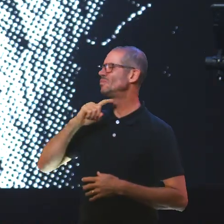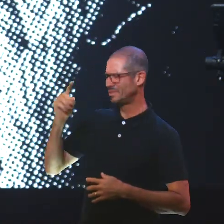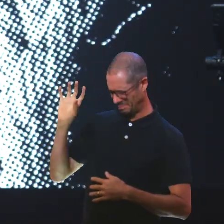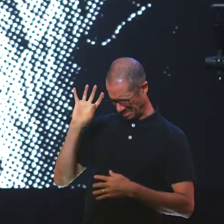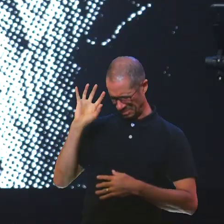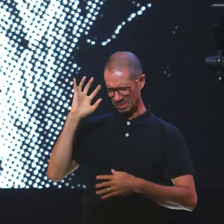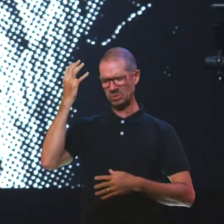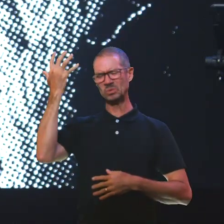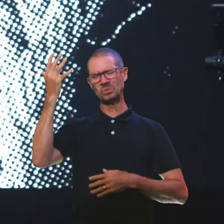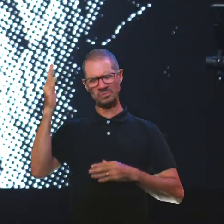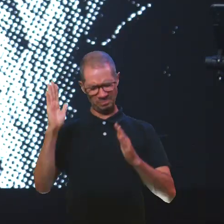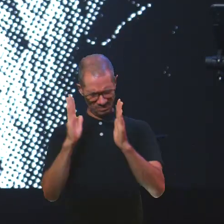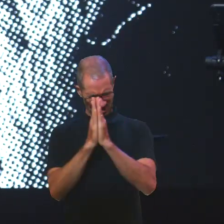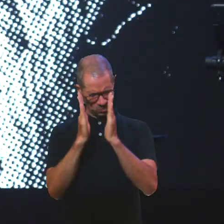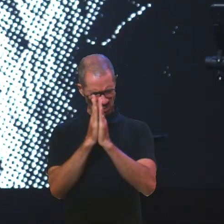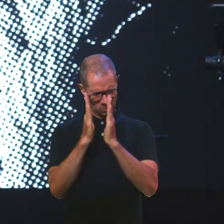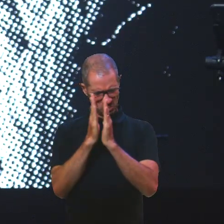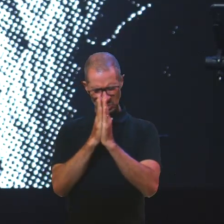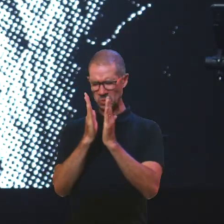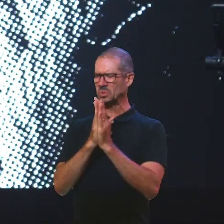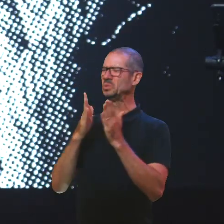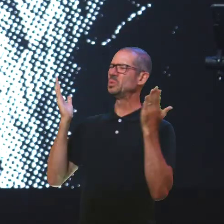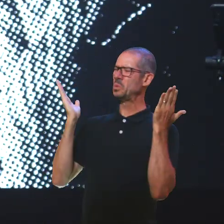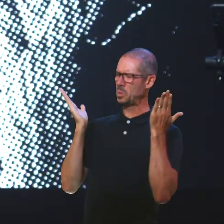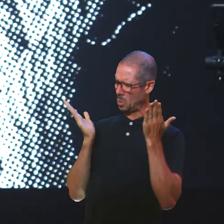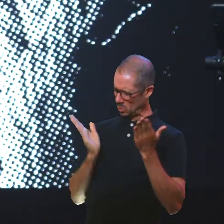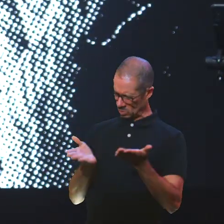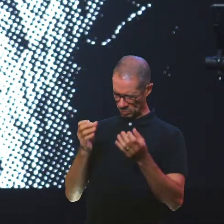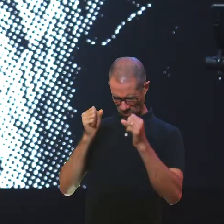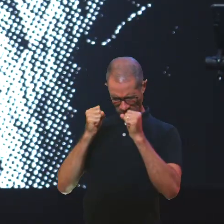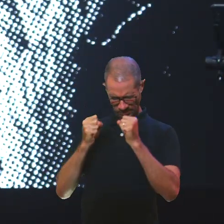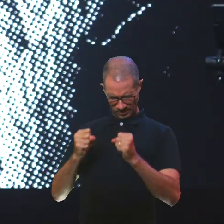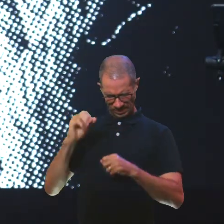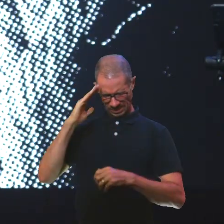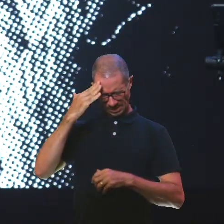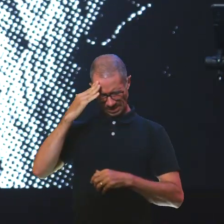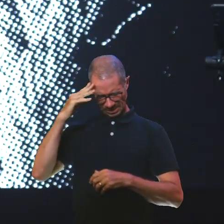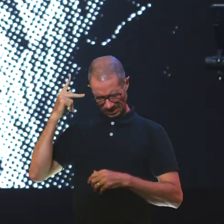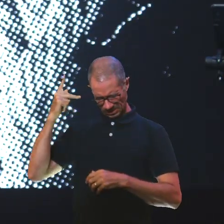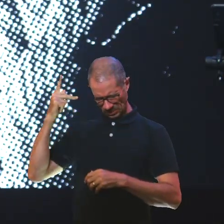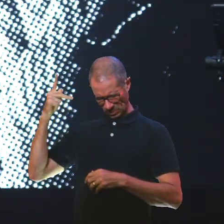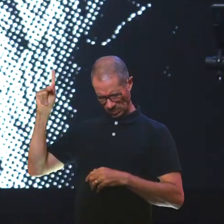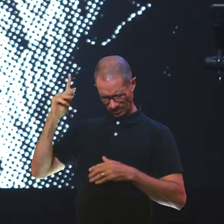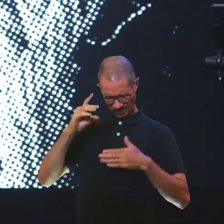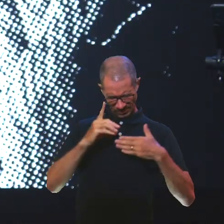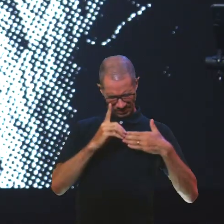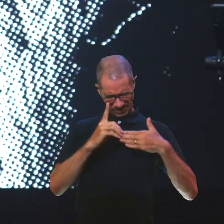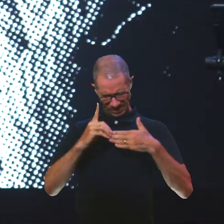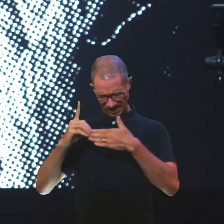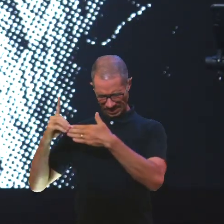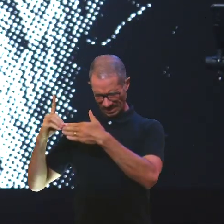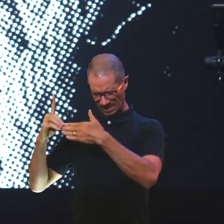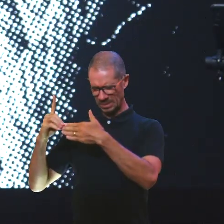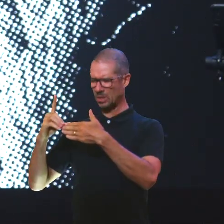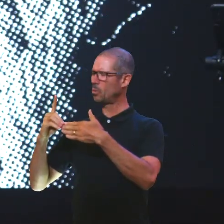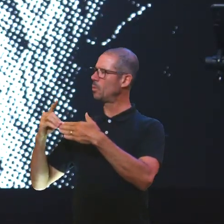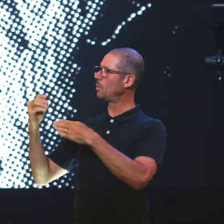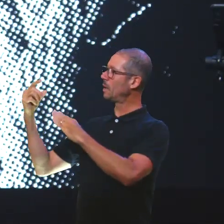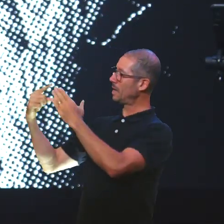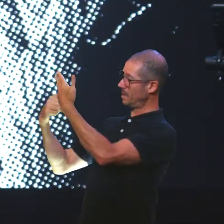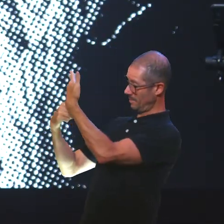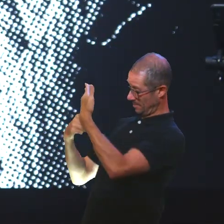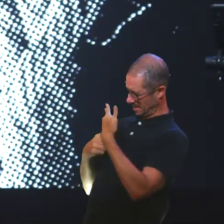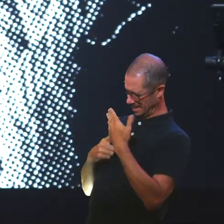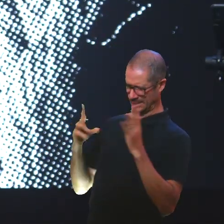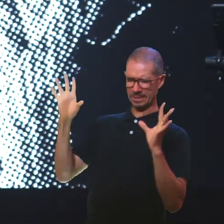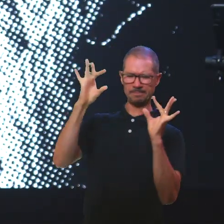situações, orações colocadas hoje aqui, que possamos entender a Tua direção e que o Senhor venha a se revelar de maneira específica, especial